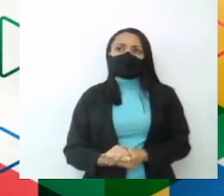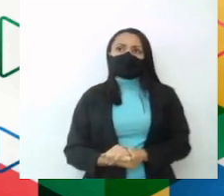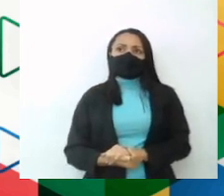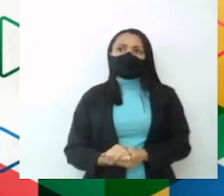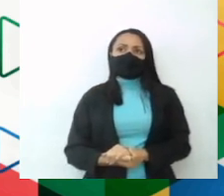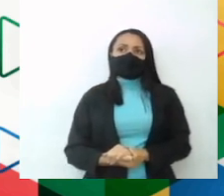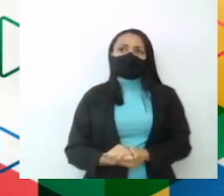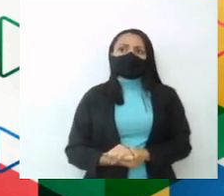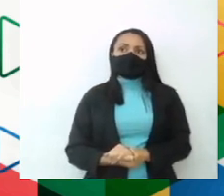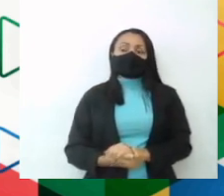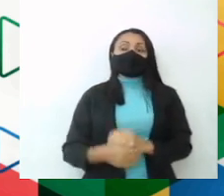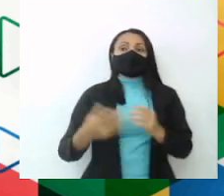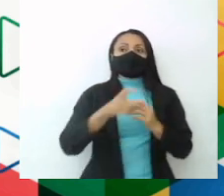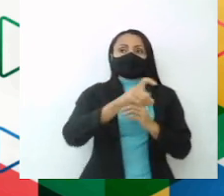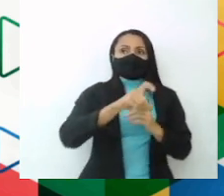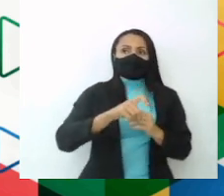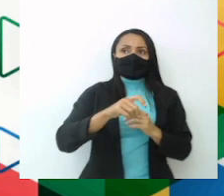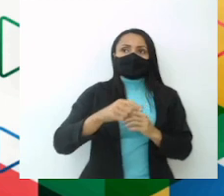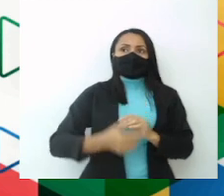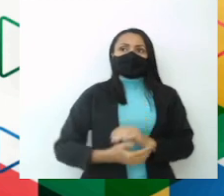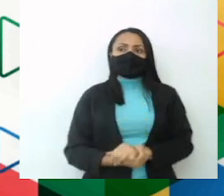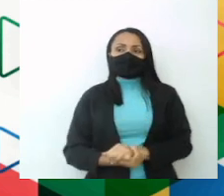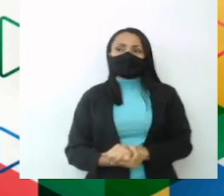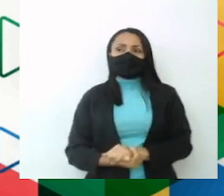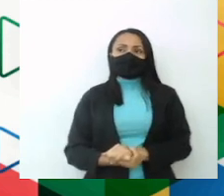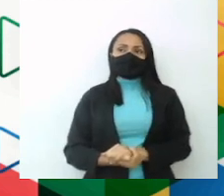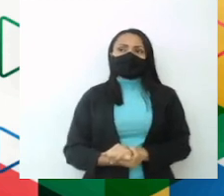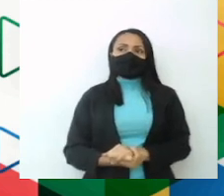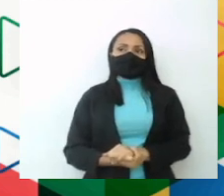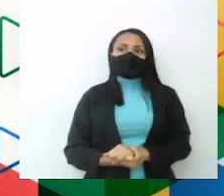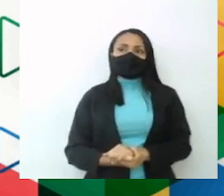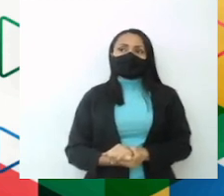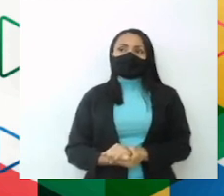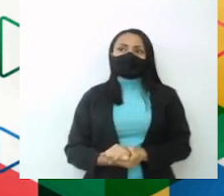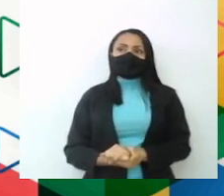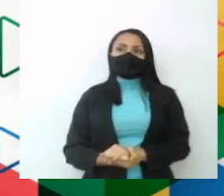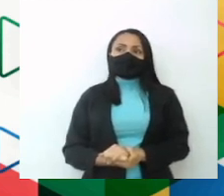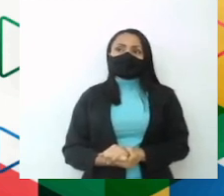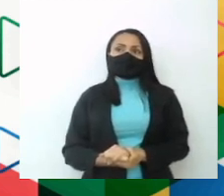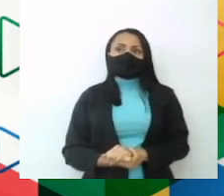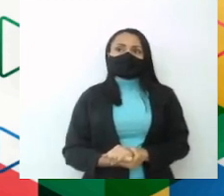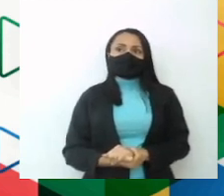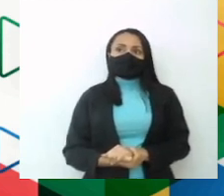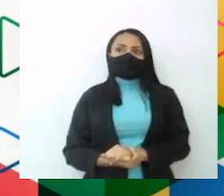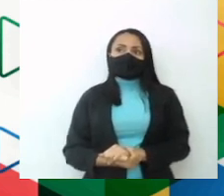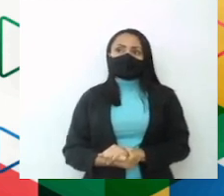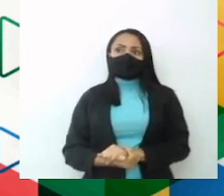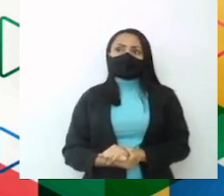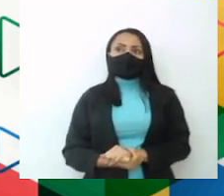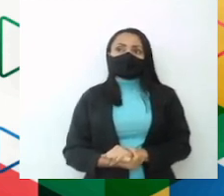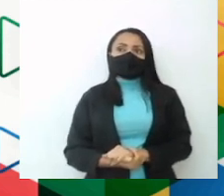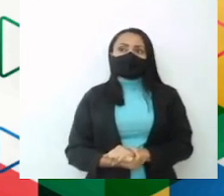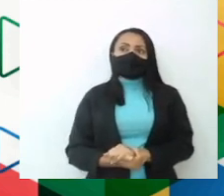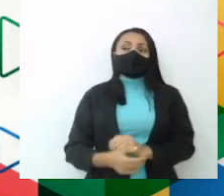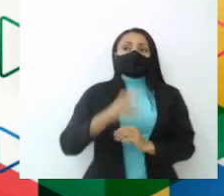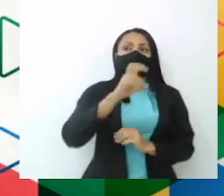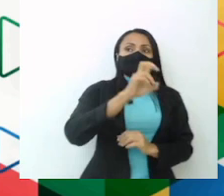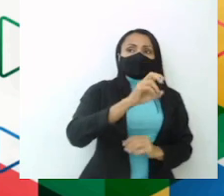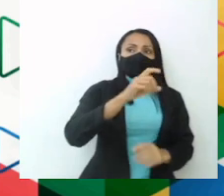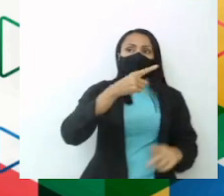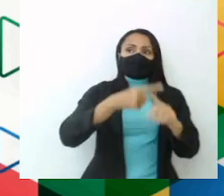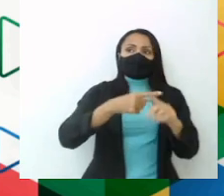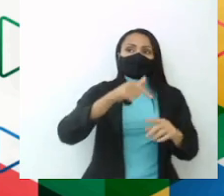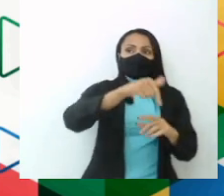entender por quê. Então, aqui, ó, vai ficar 5 vezes 700 e o 500 que